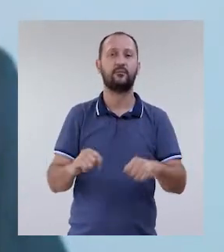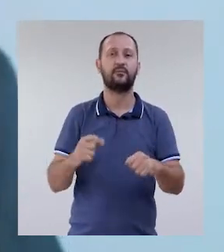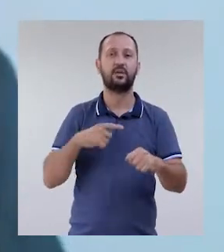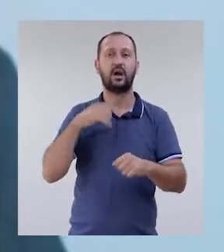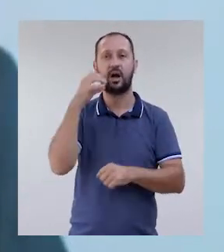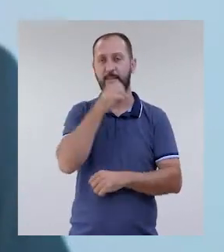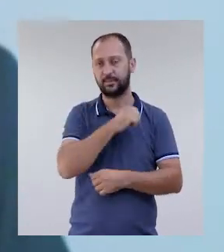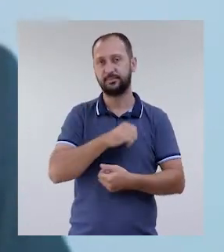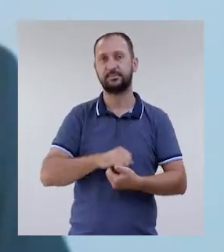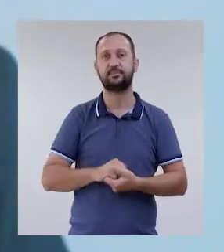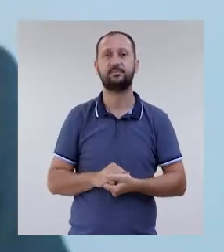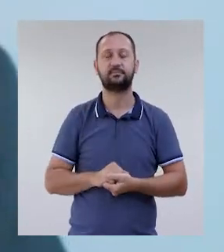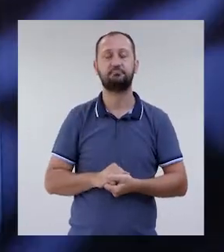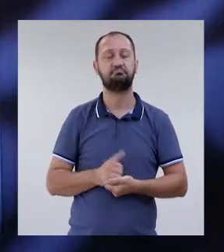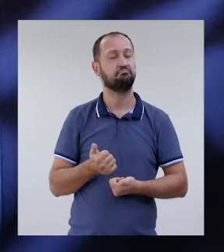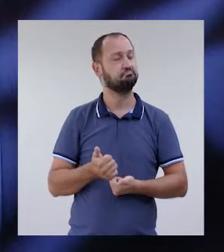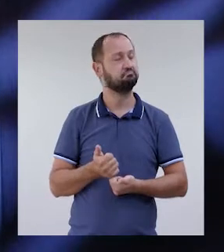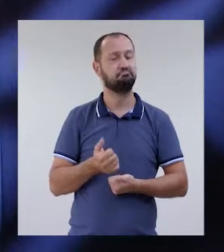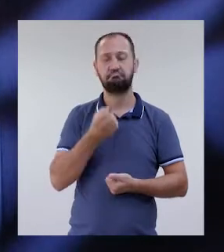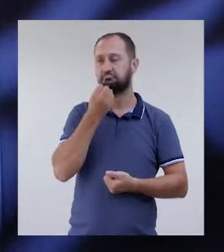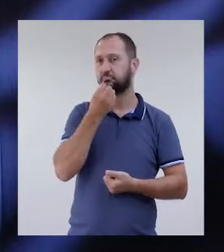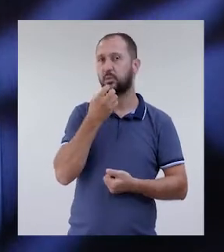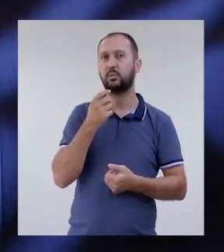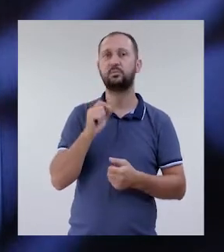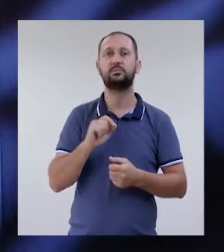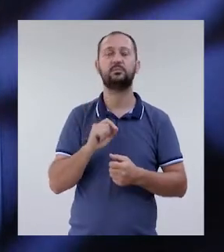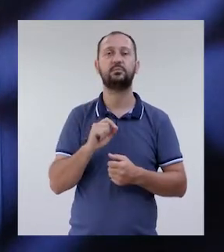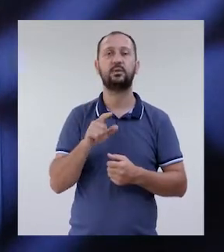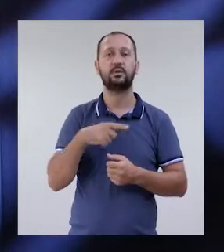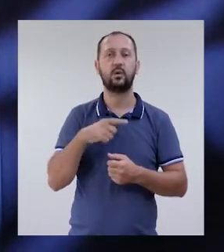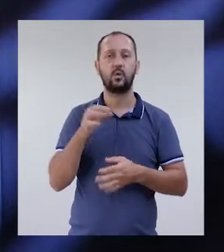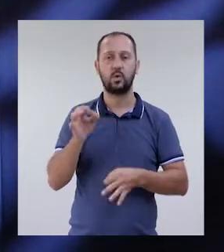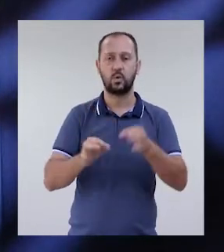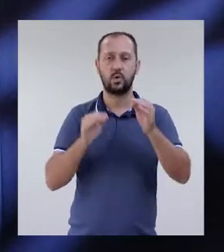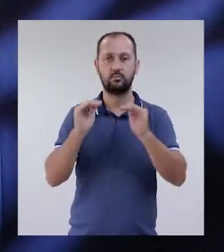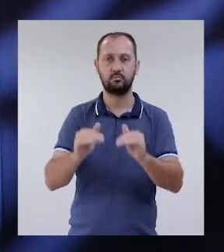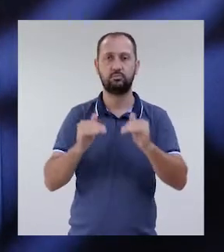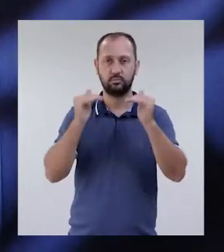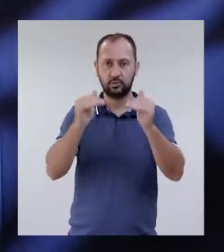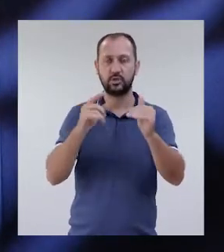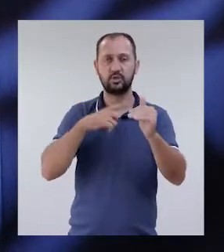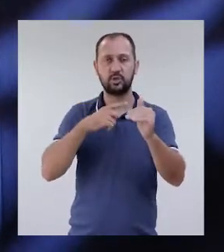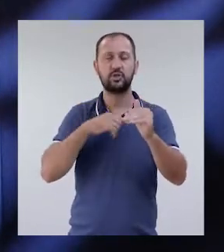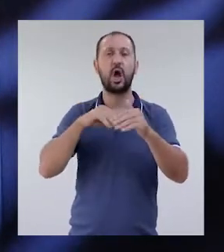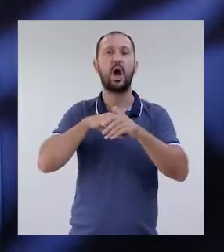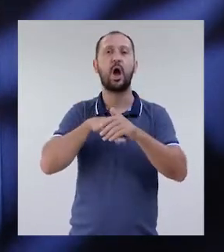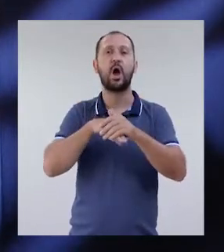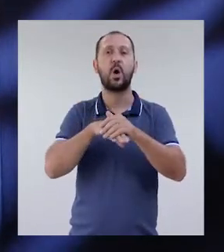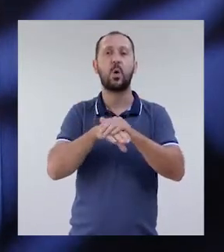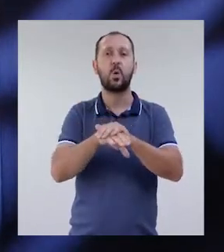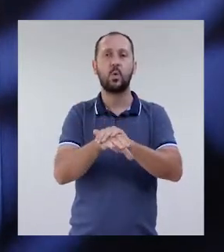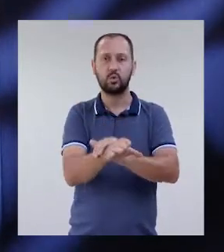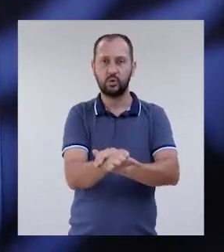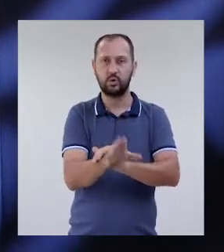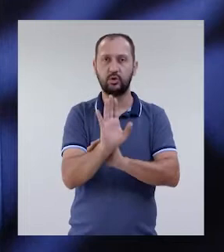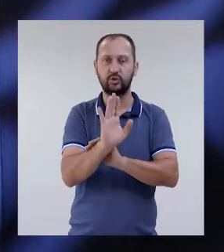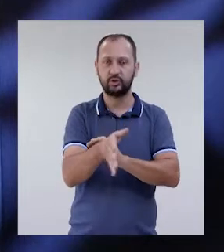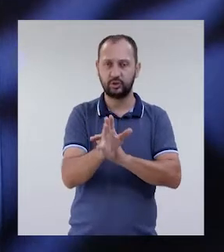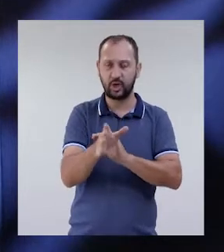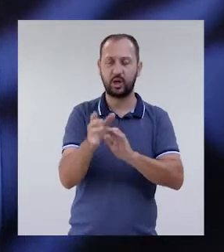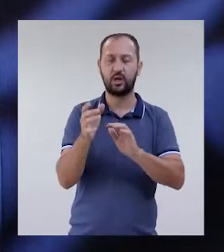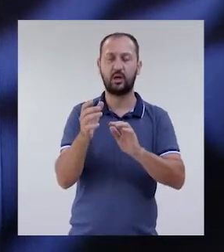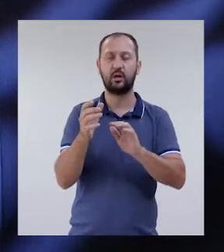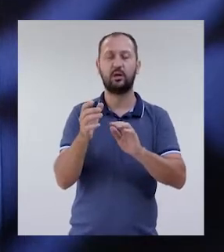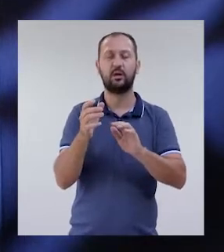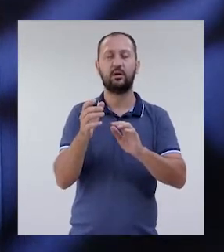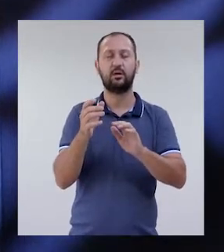e rapidez. Perfeito, quer dizer que assim como os desembargadores já estavam adaptados a